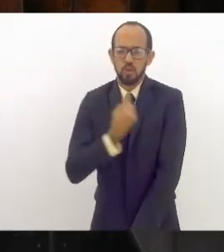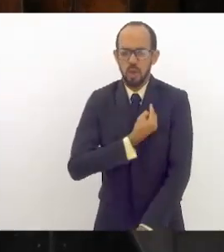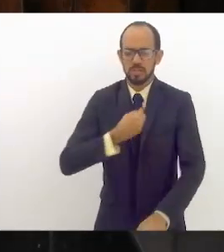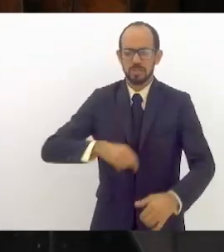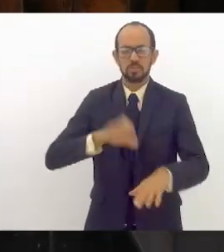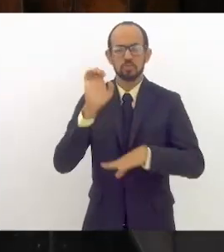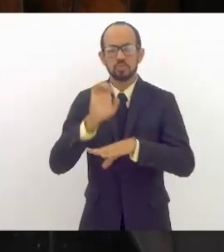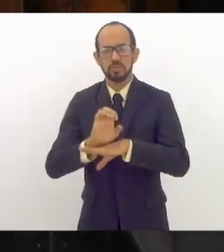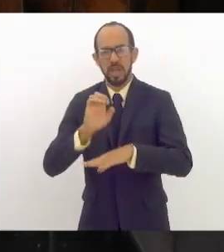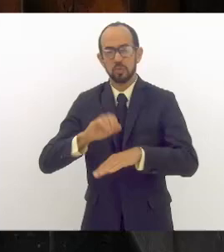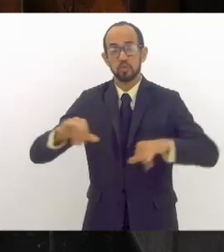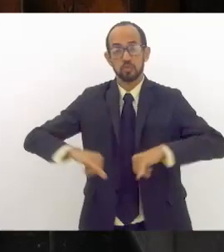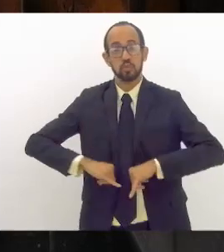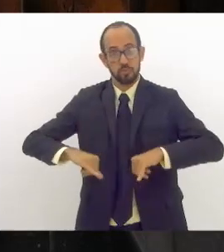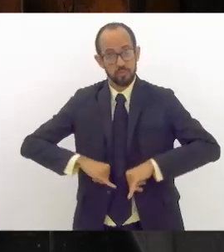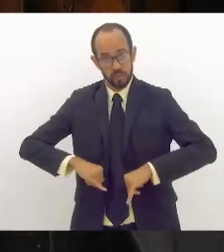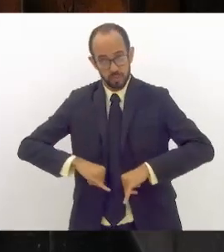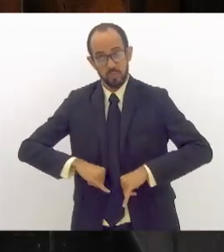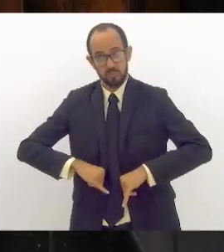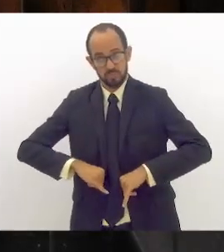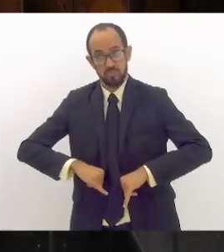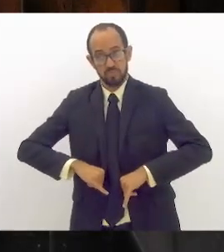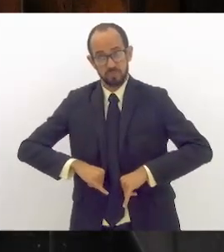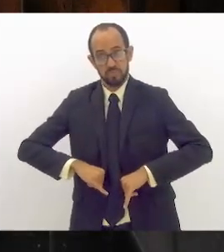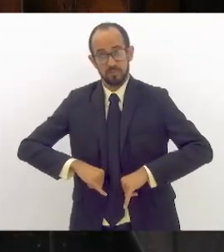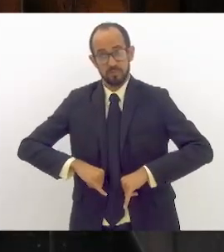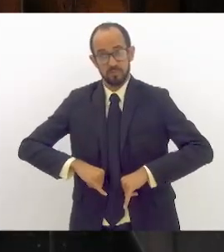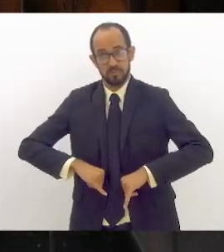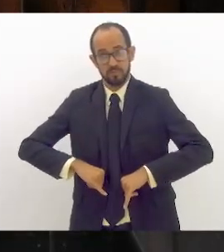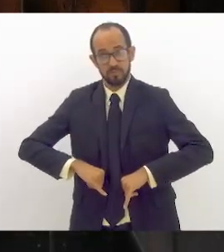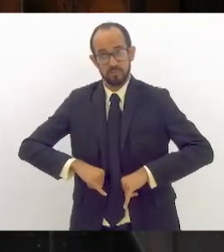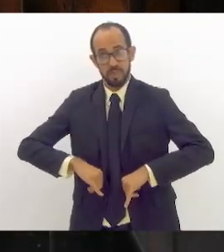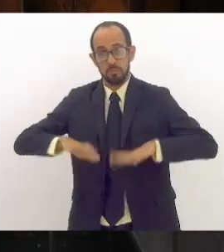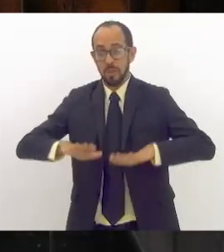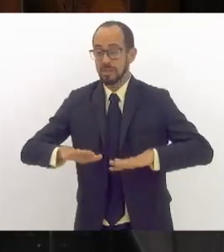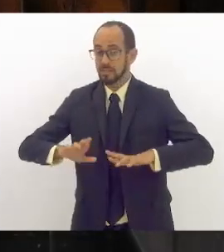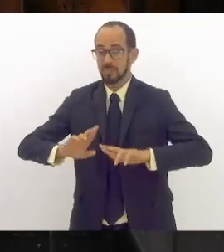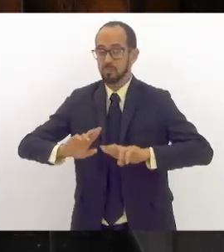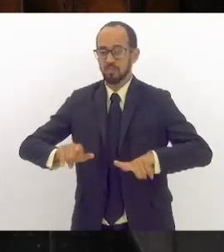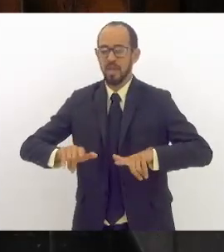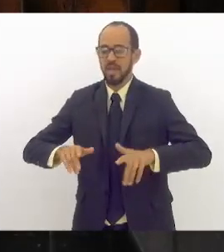e não tá mais na hora disso é